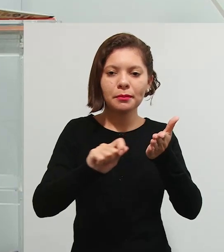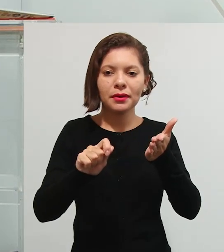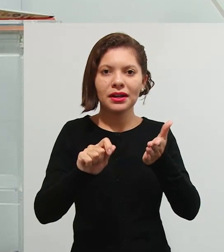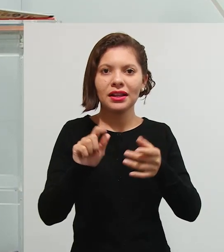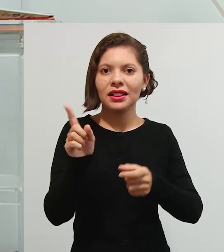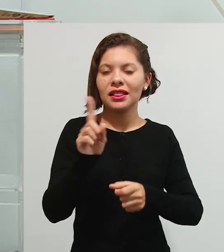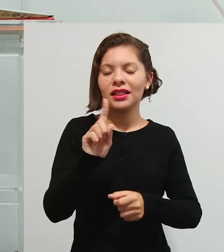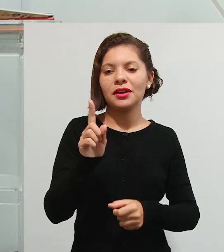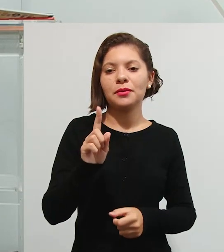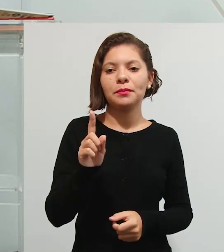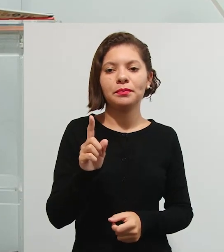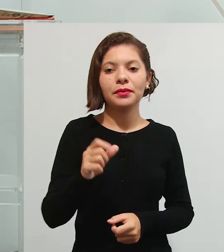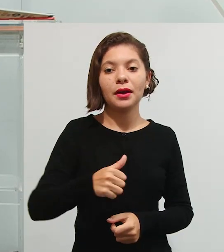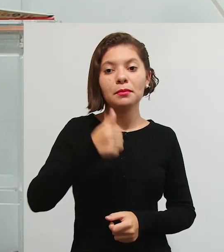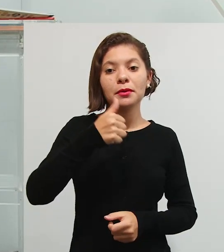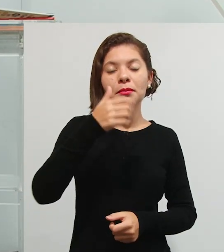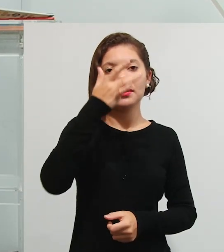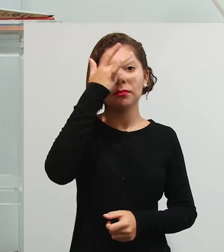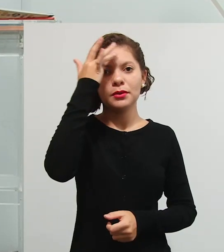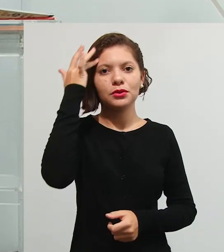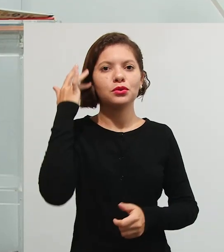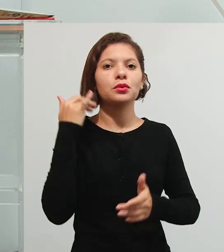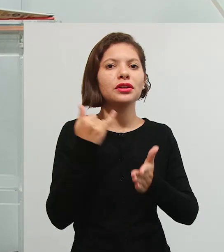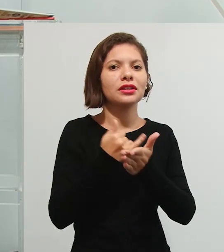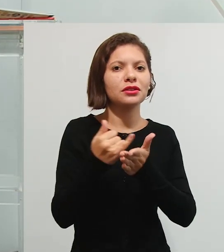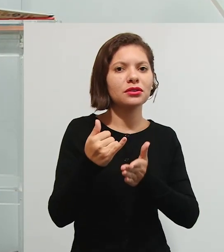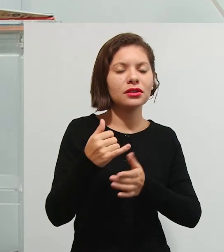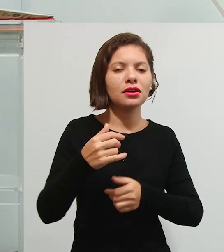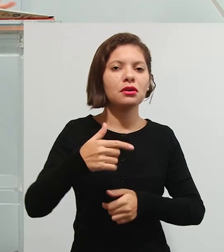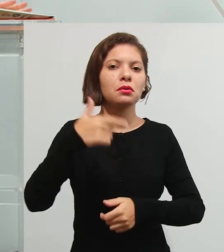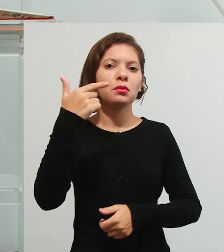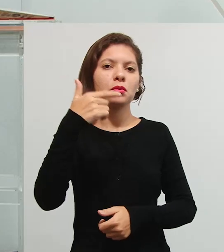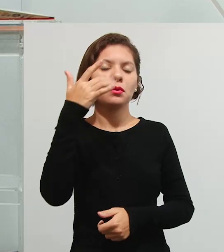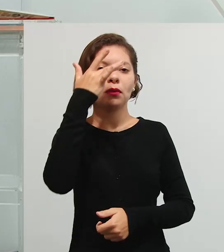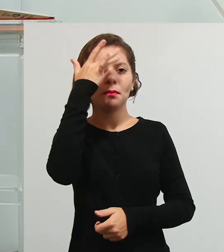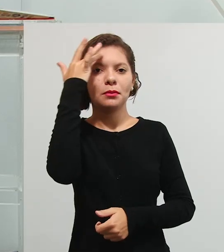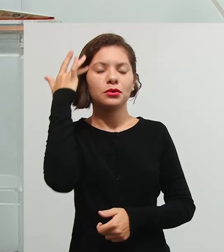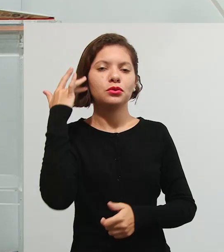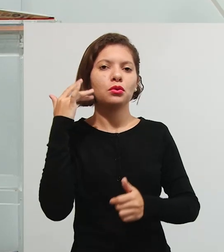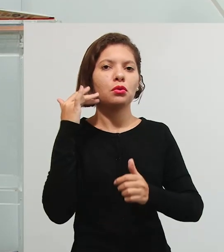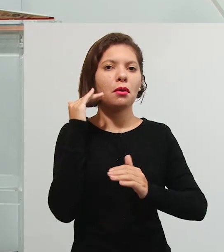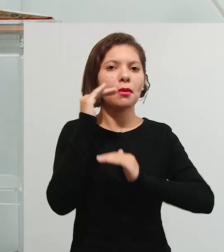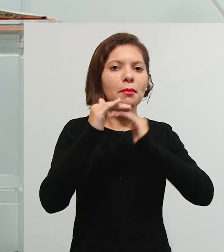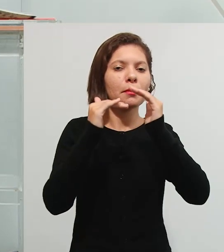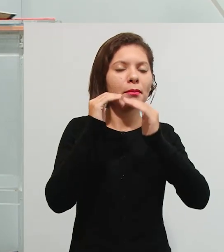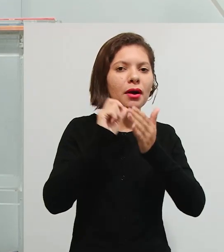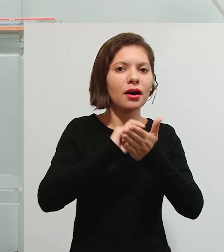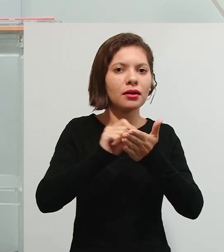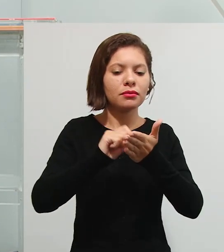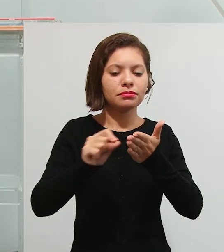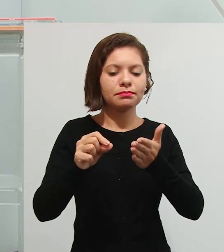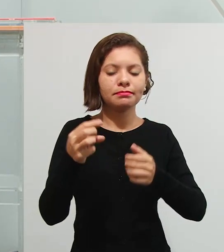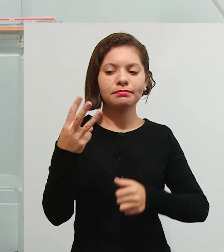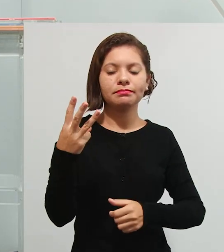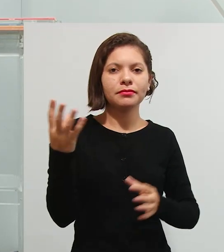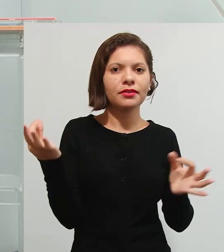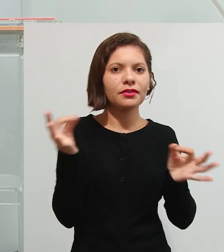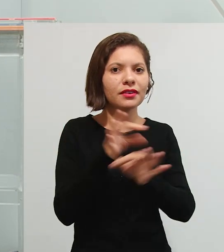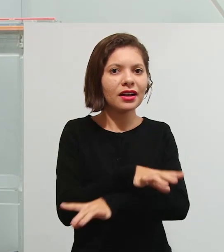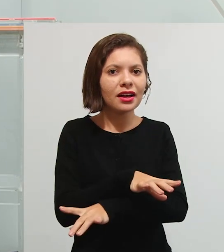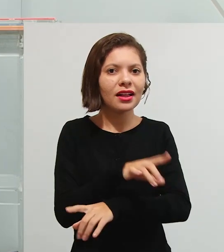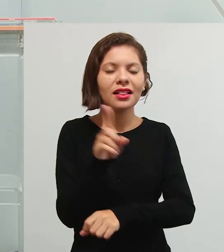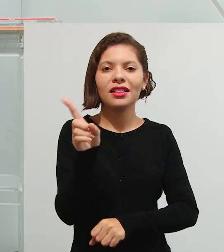no grupo, a primeira pessoa não vai fazer a introdução, a segunda o desenvolvimento e a terceira a conclusão. A ideia é que a gente